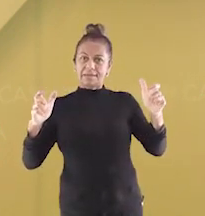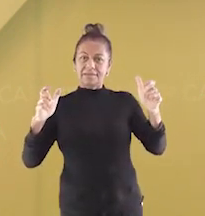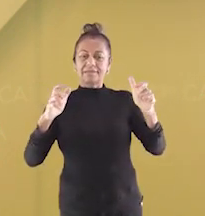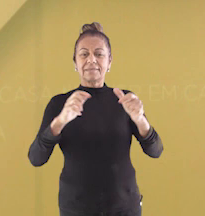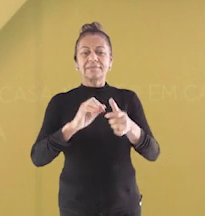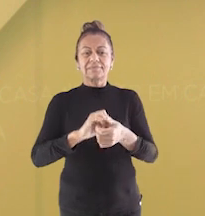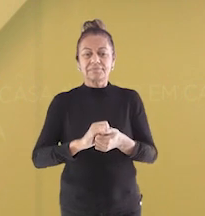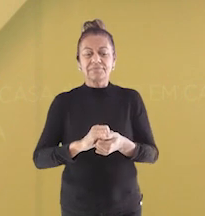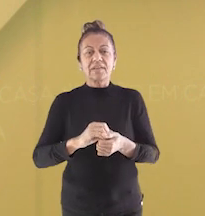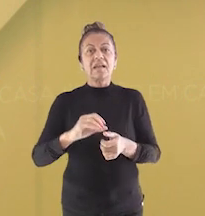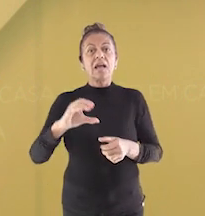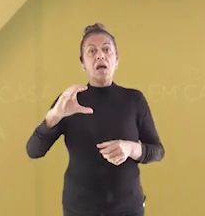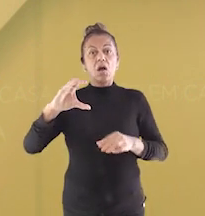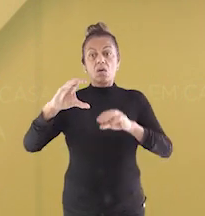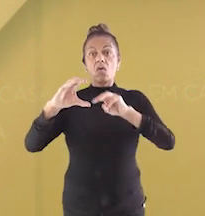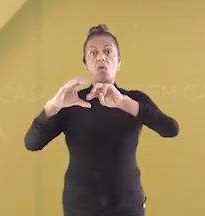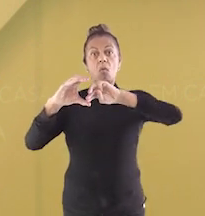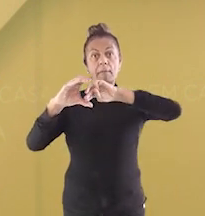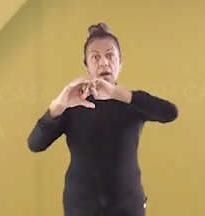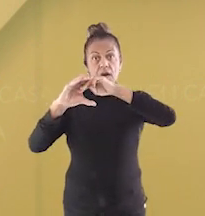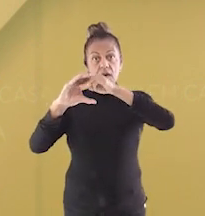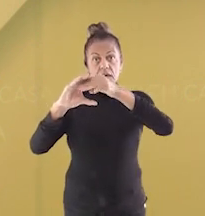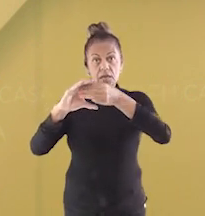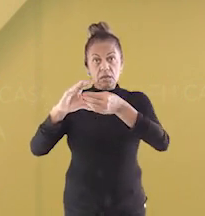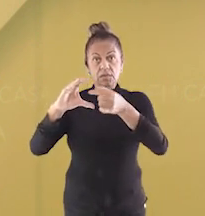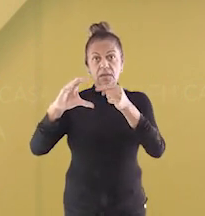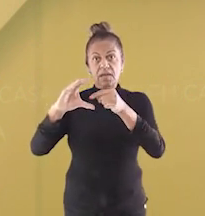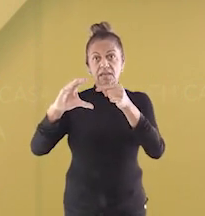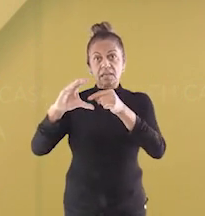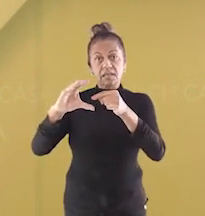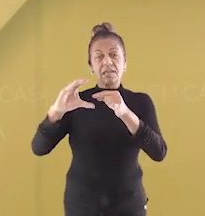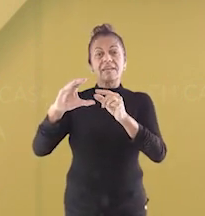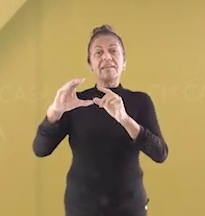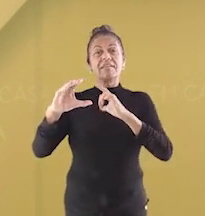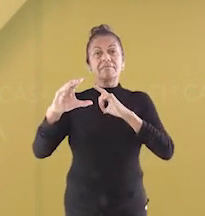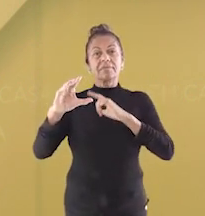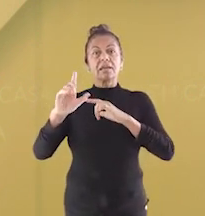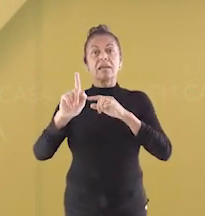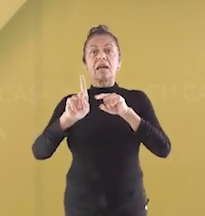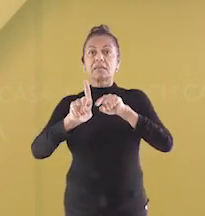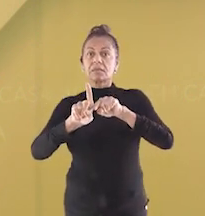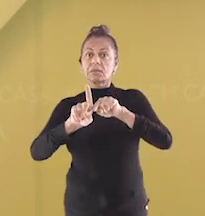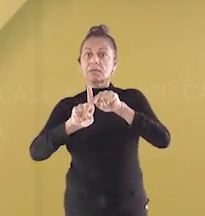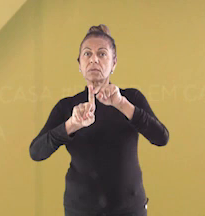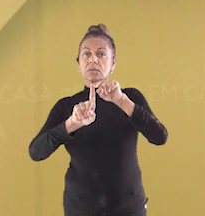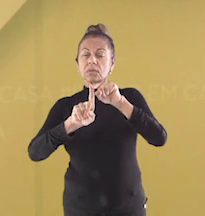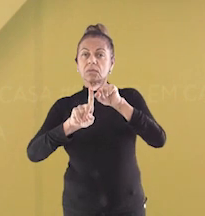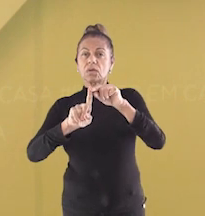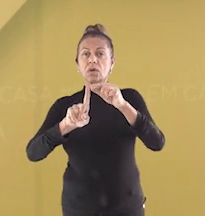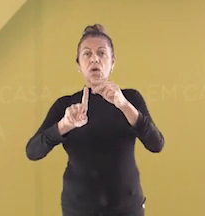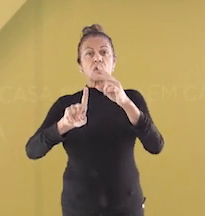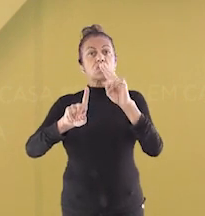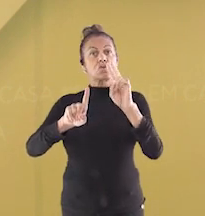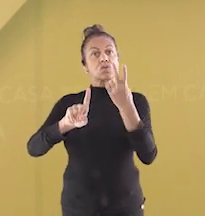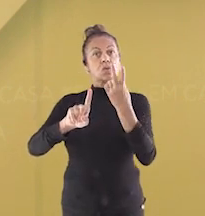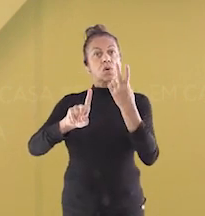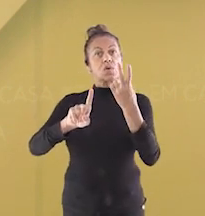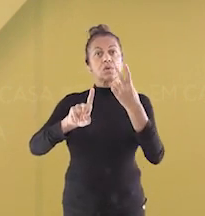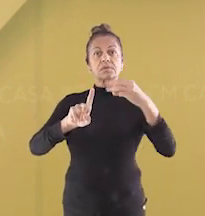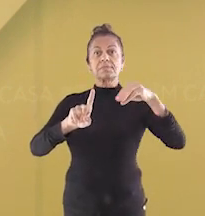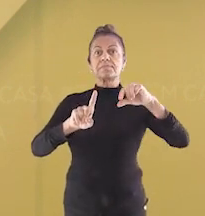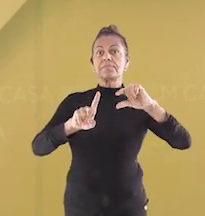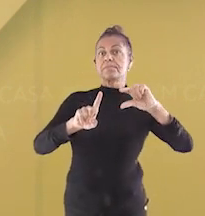Terra. O manto também pode atingir a temperatura impressionante